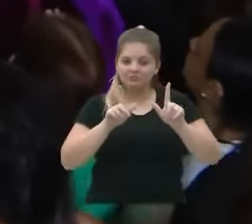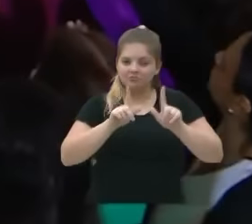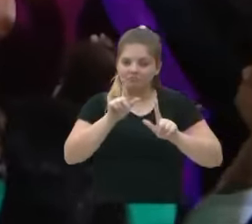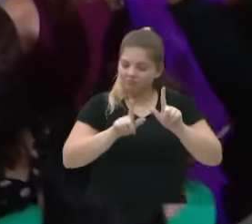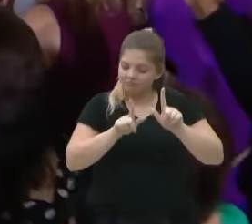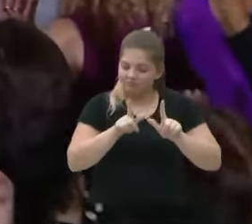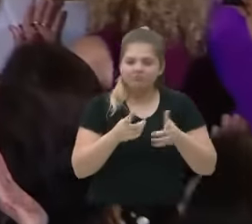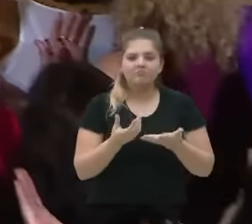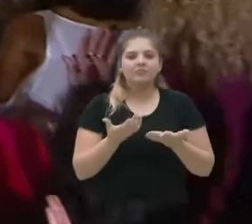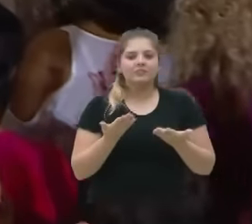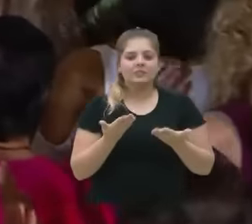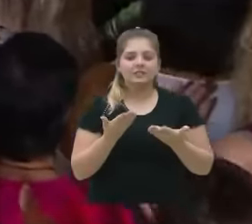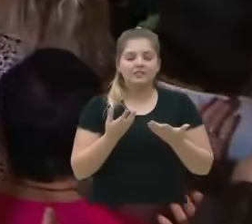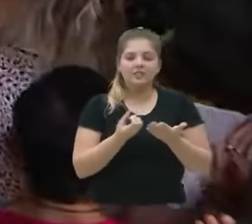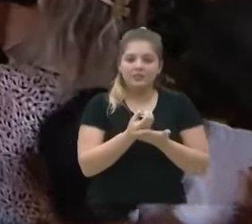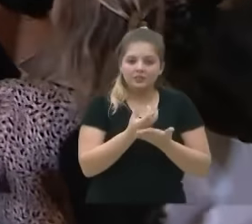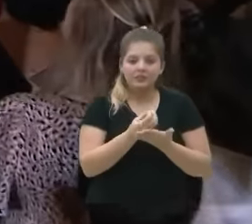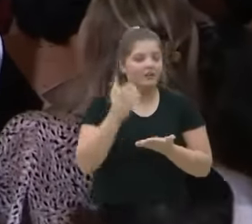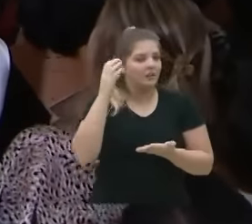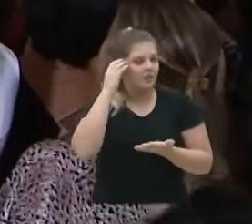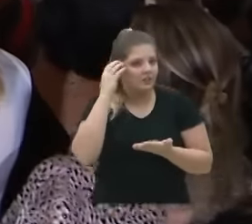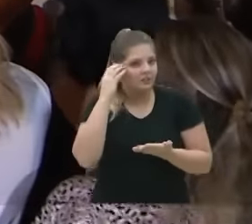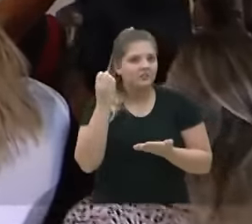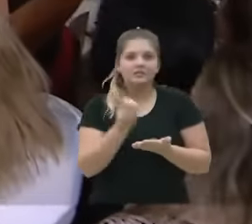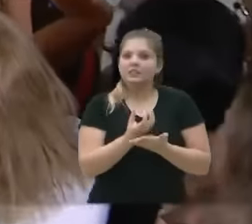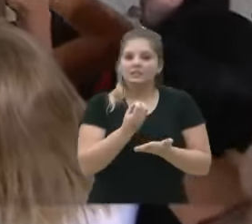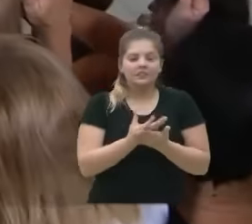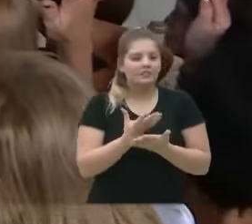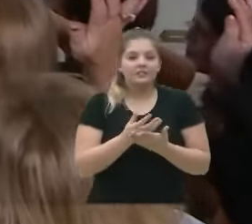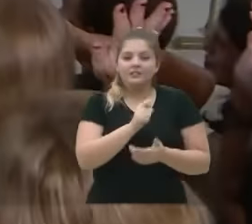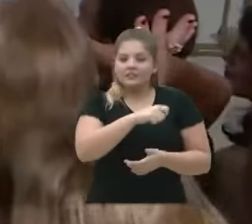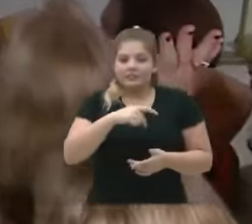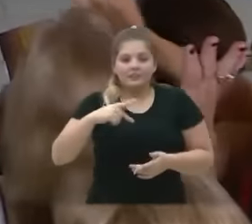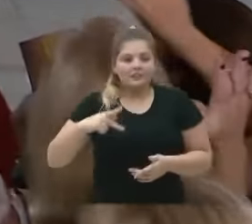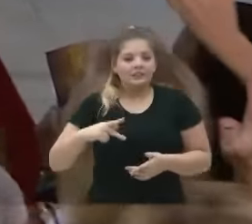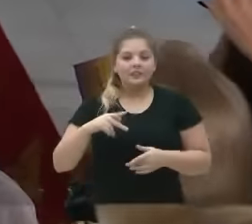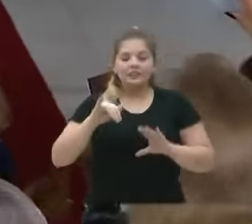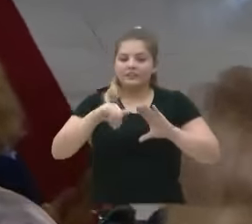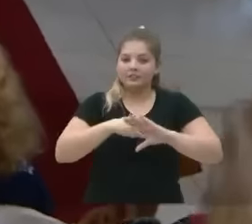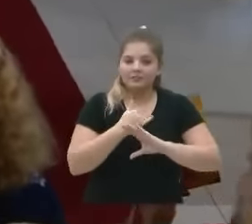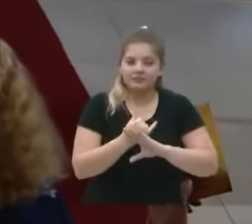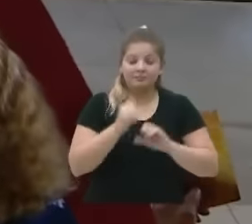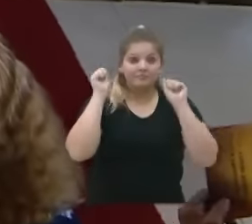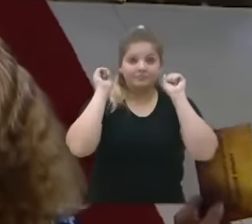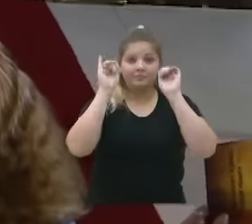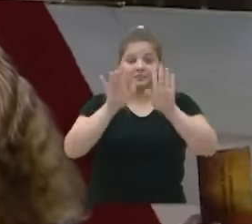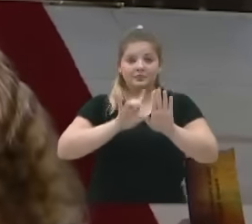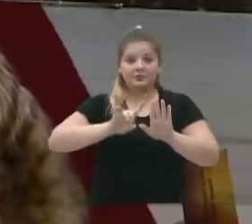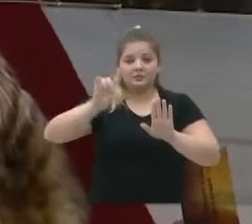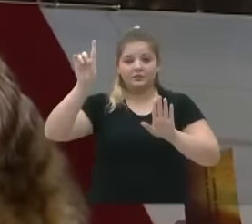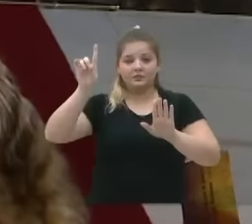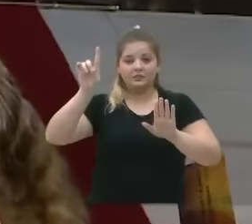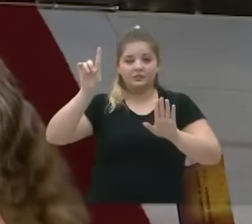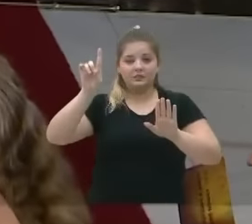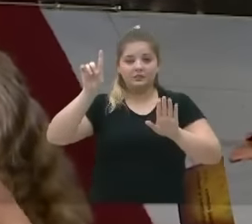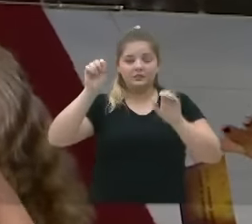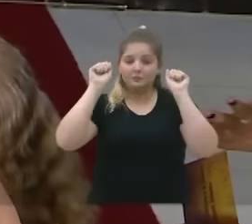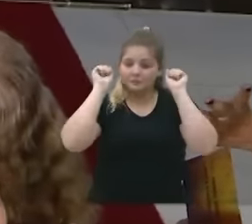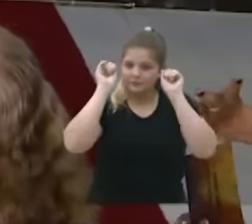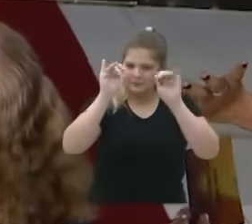o Brasil, pela TV, rádio, aplicativo, YouTube, que a bênção de Deus